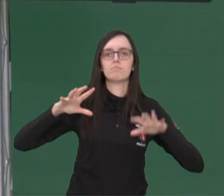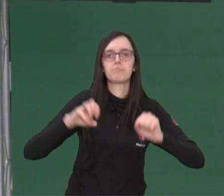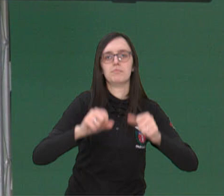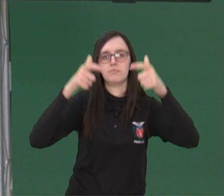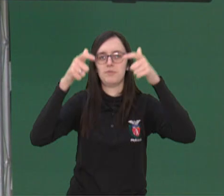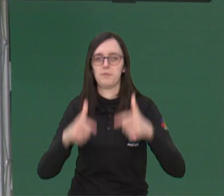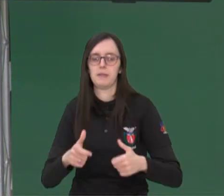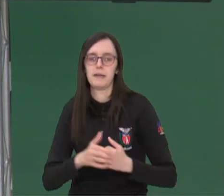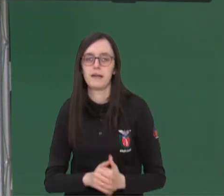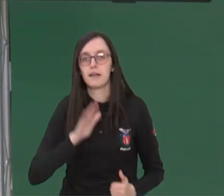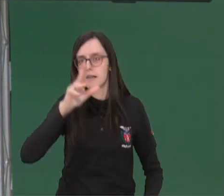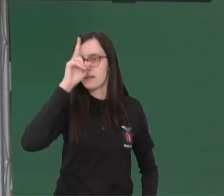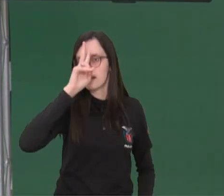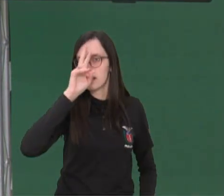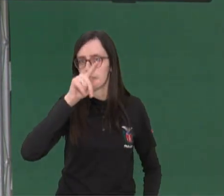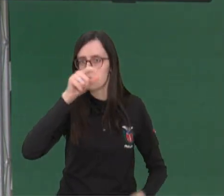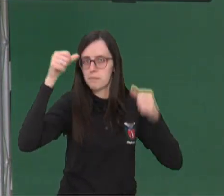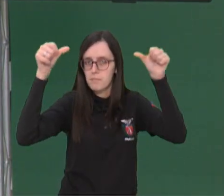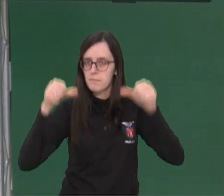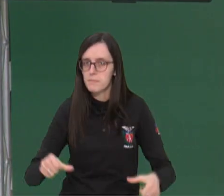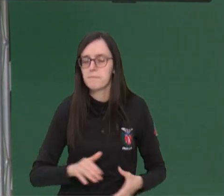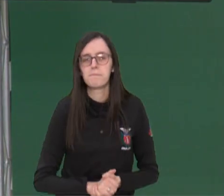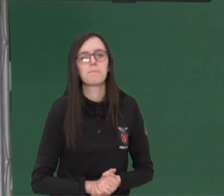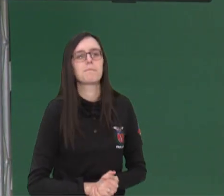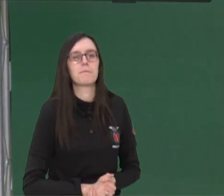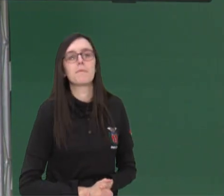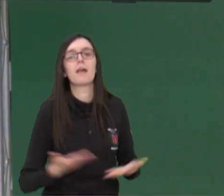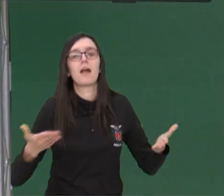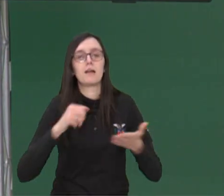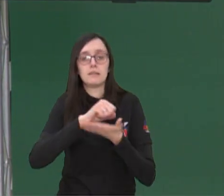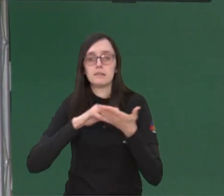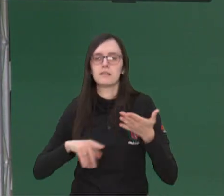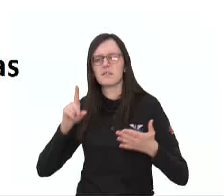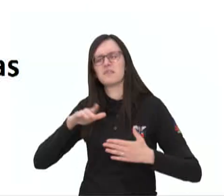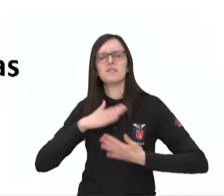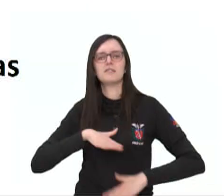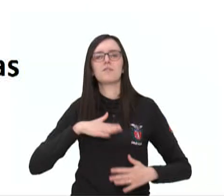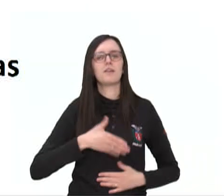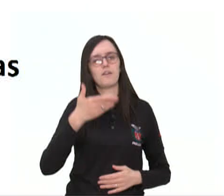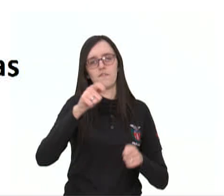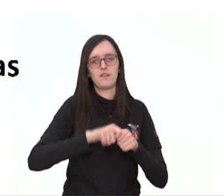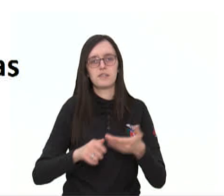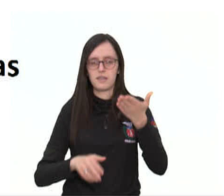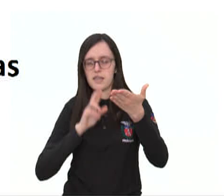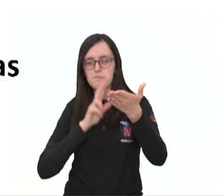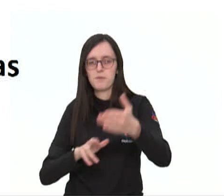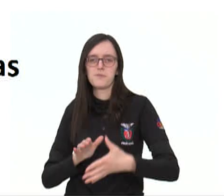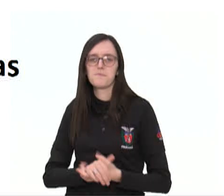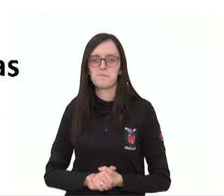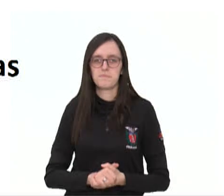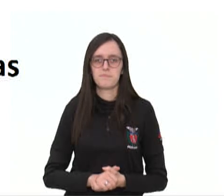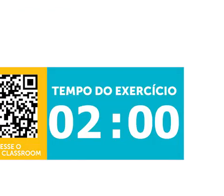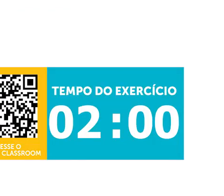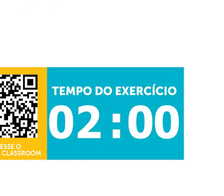região. Lembrou desse mapa, né? Tarefa muito sossegada para você fazer. Responde aí.